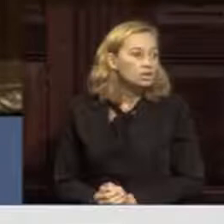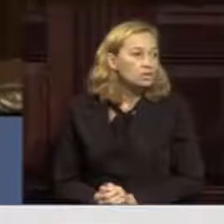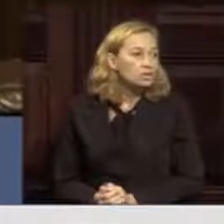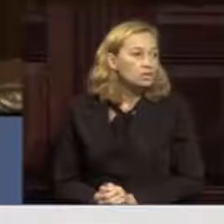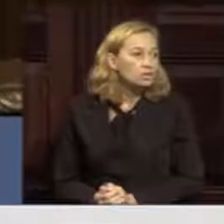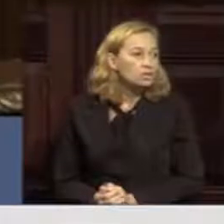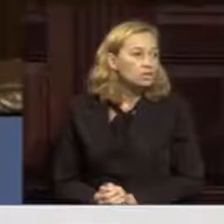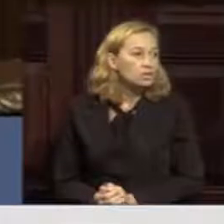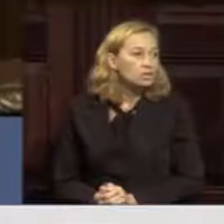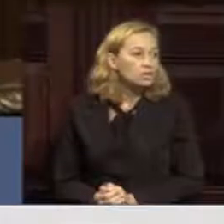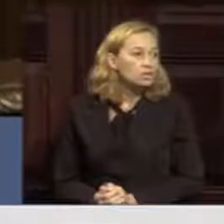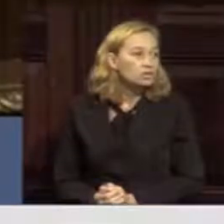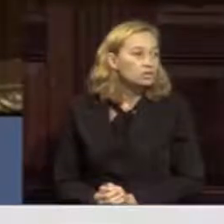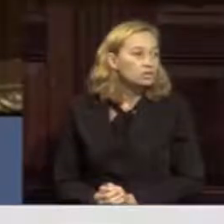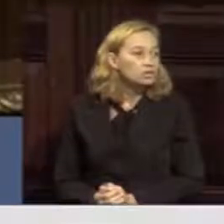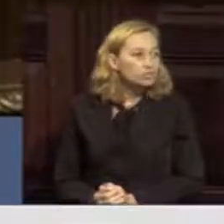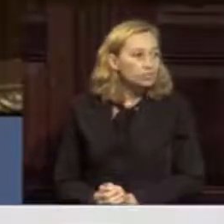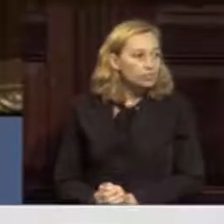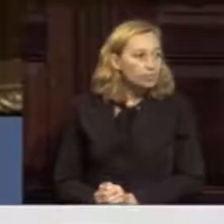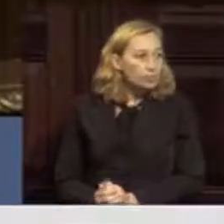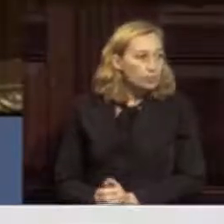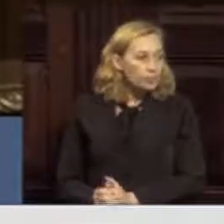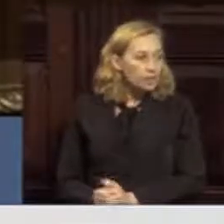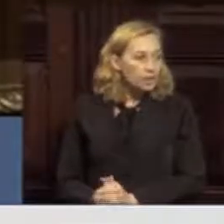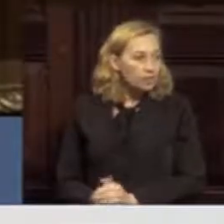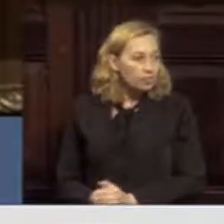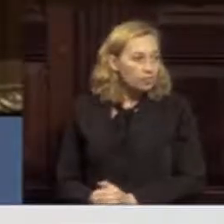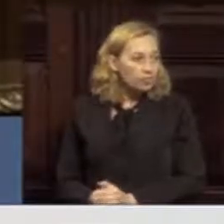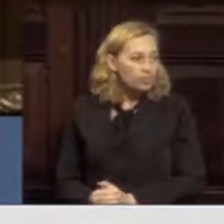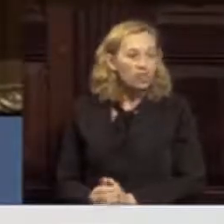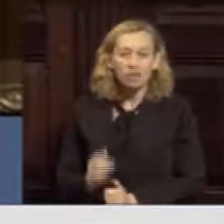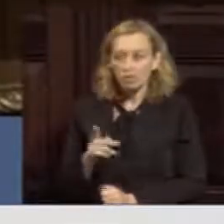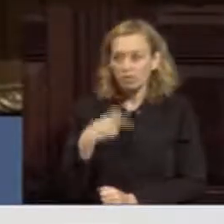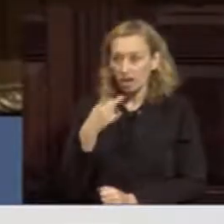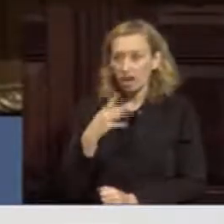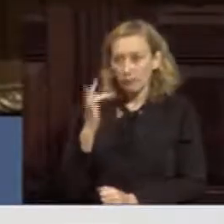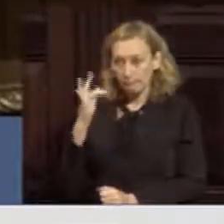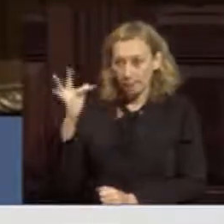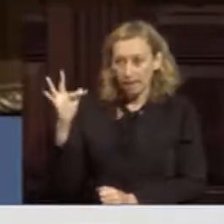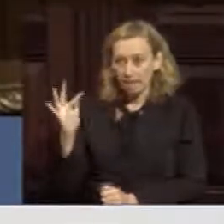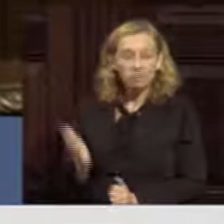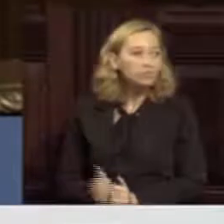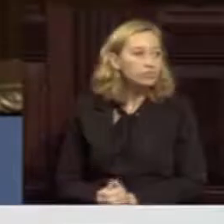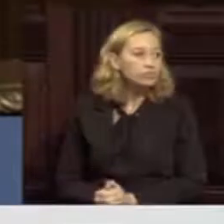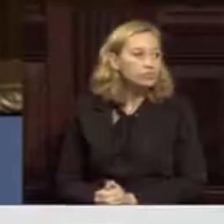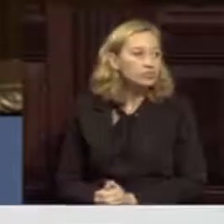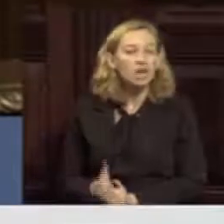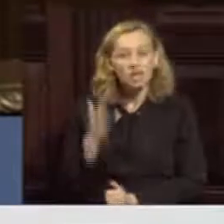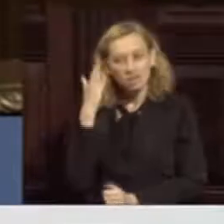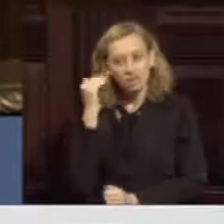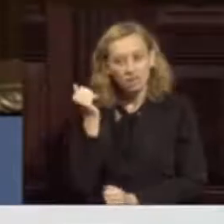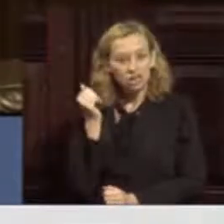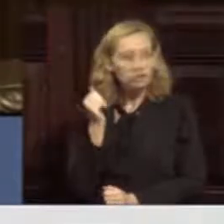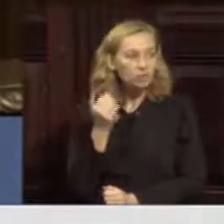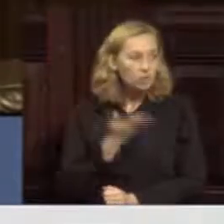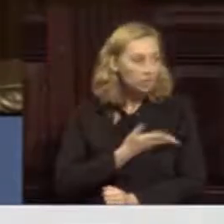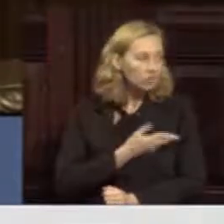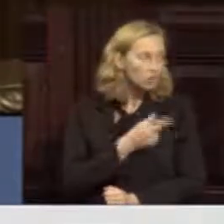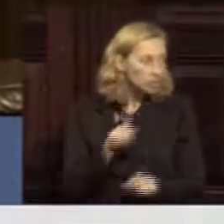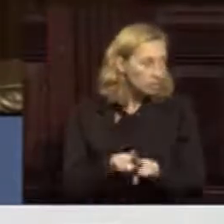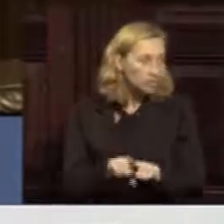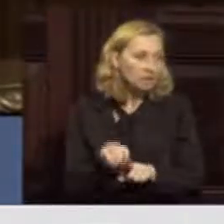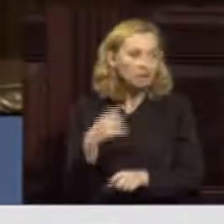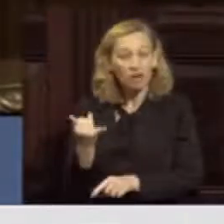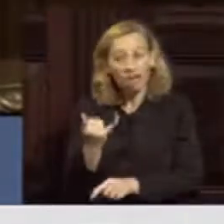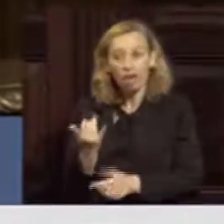inscrição aqui no expediente final hoje, deputado Osório, mas serei breve, até para que Vossa Excelência tenha garantido o seu tempo ainda. Mas eu não